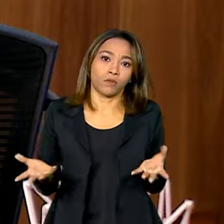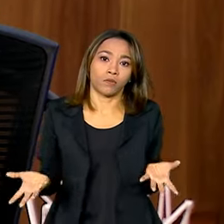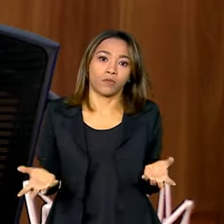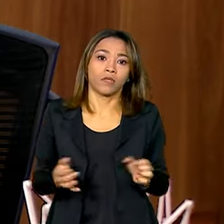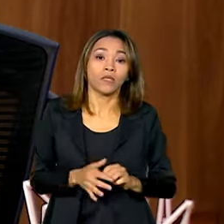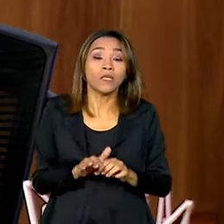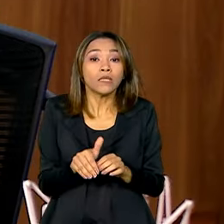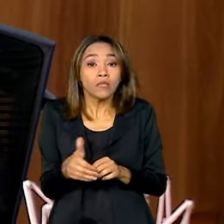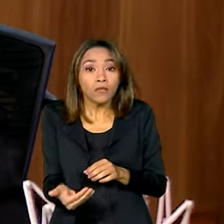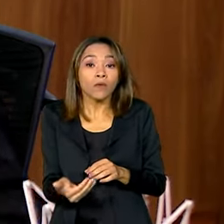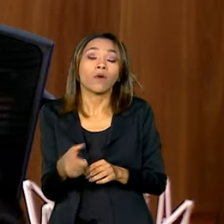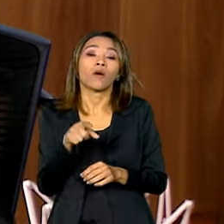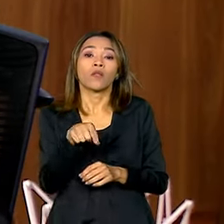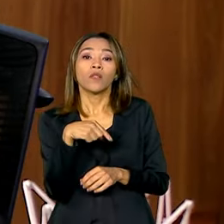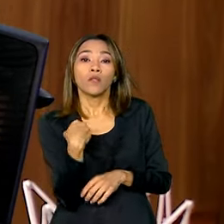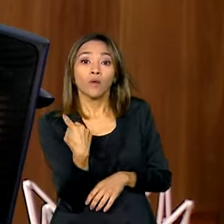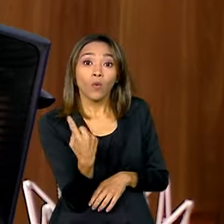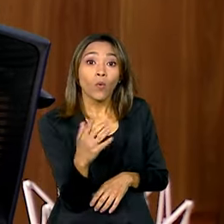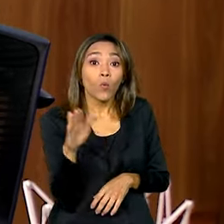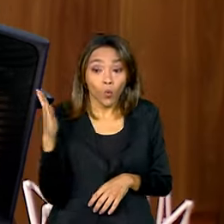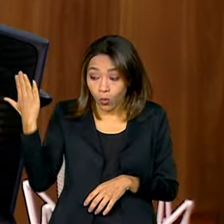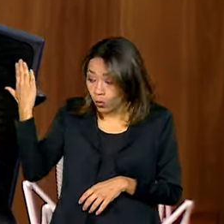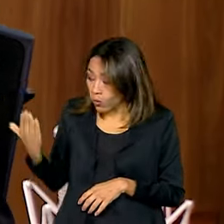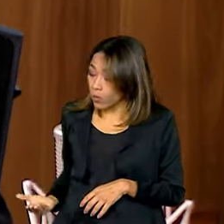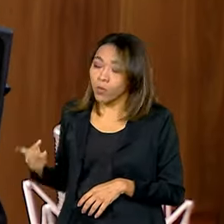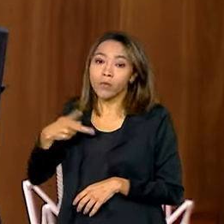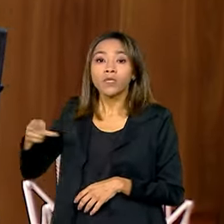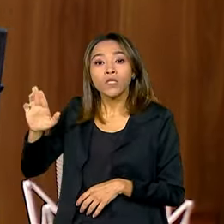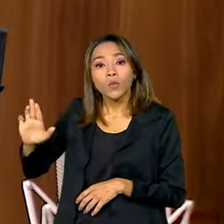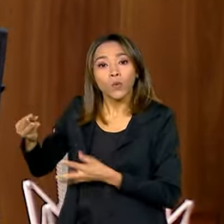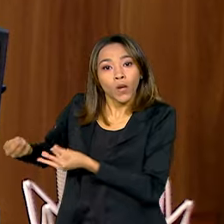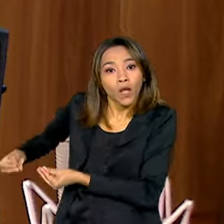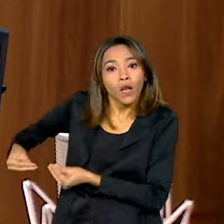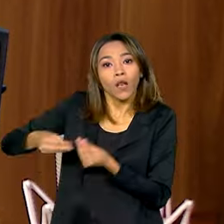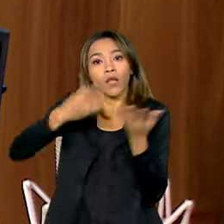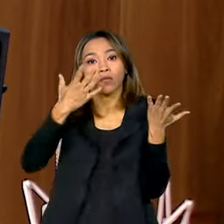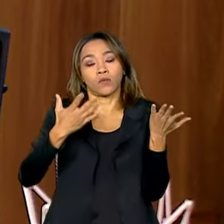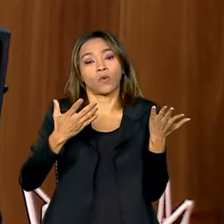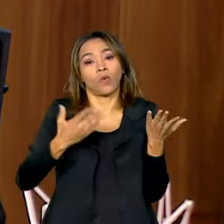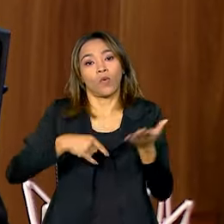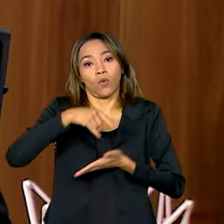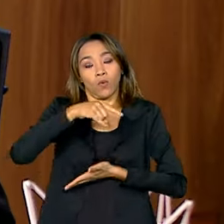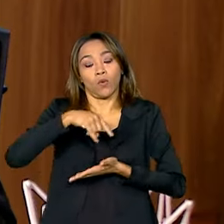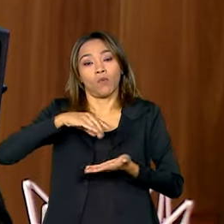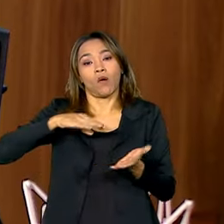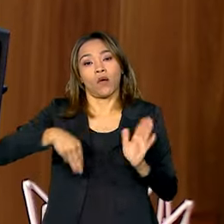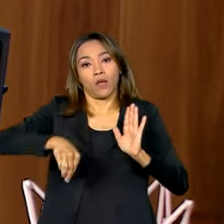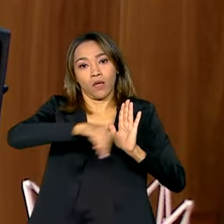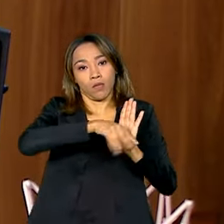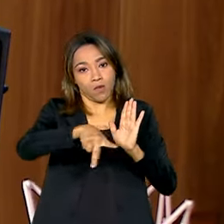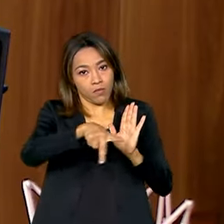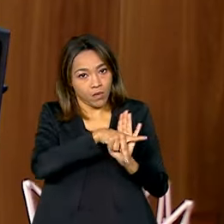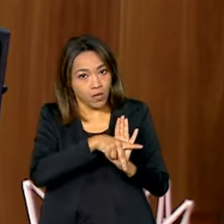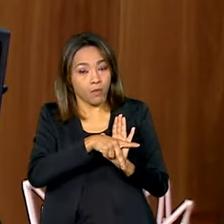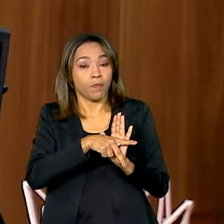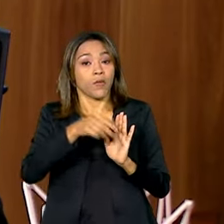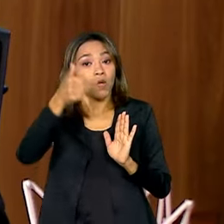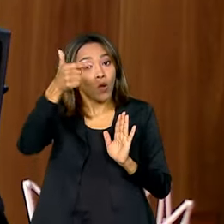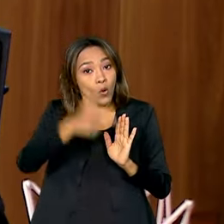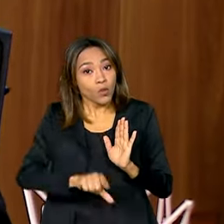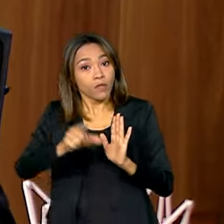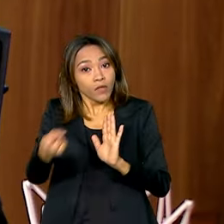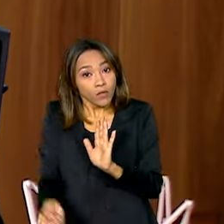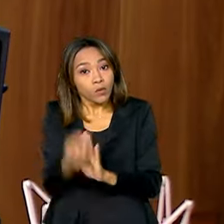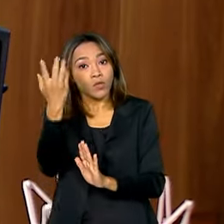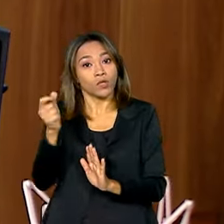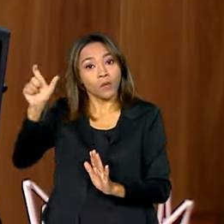quando nós encaminhamos, quando o presidente Lula encaminhou ao Congresso Nacional a medida provisória recriando o Bolsa Família